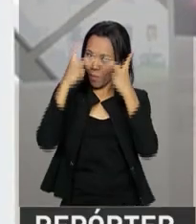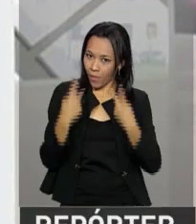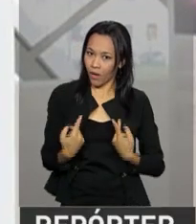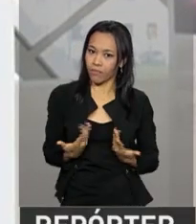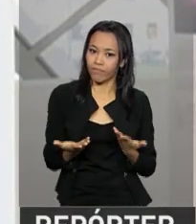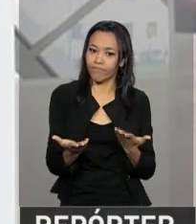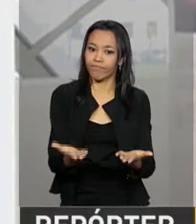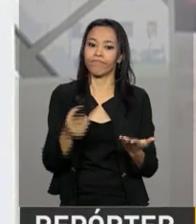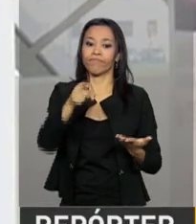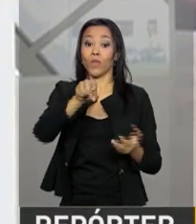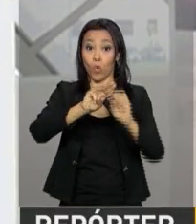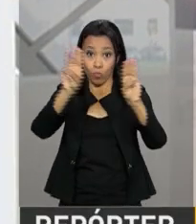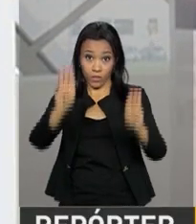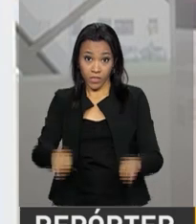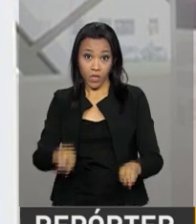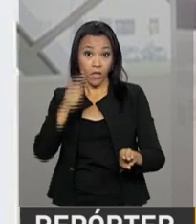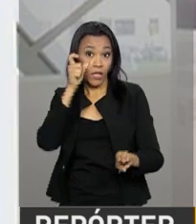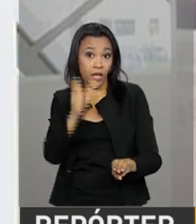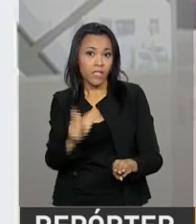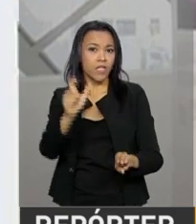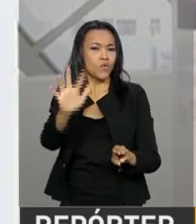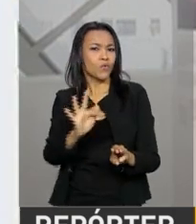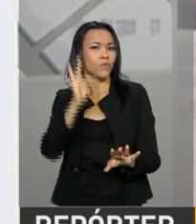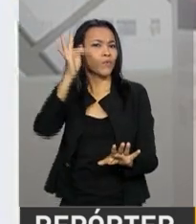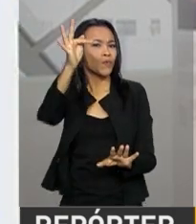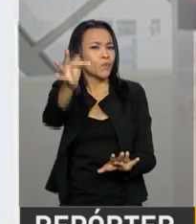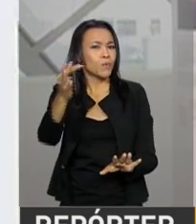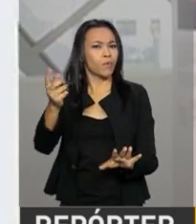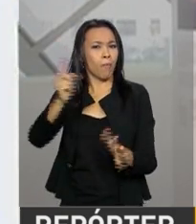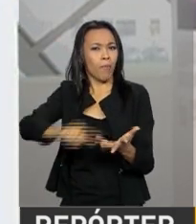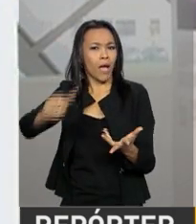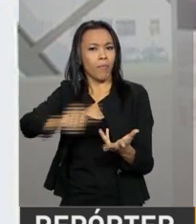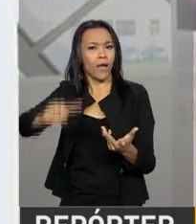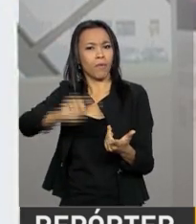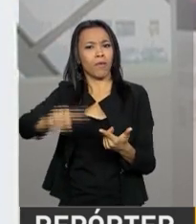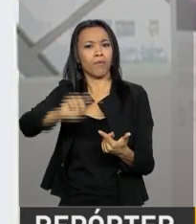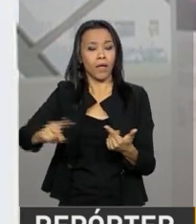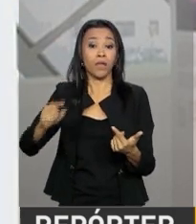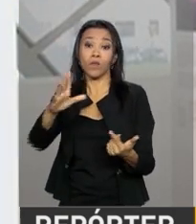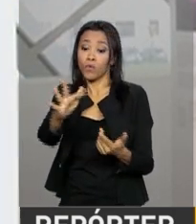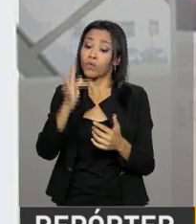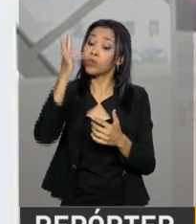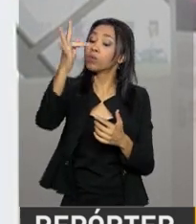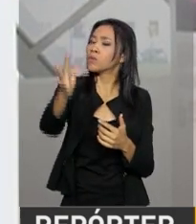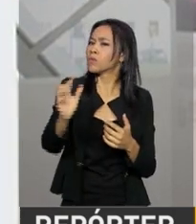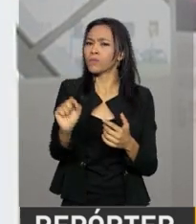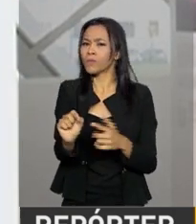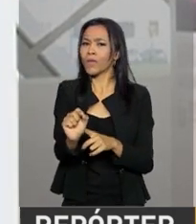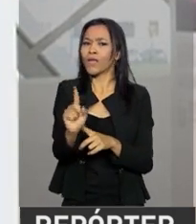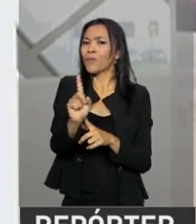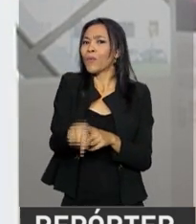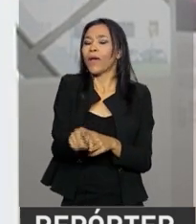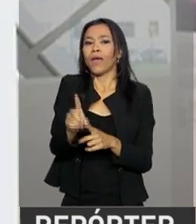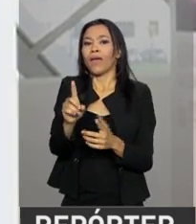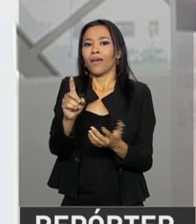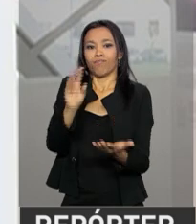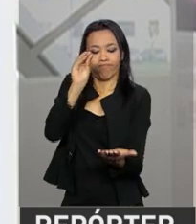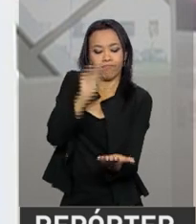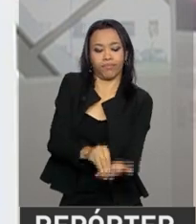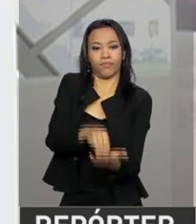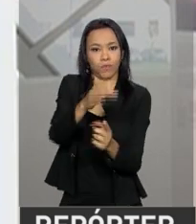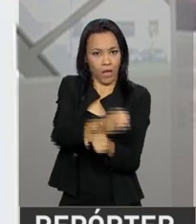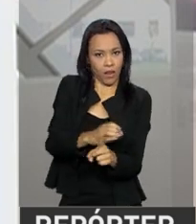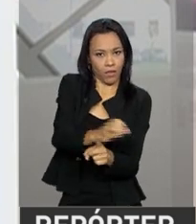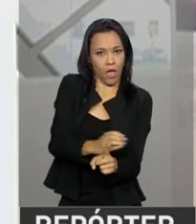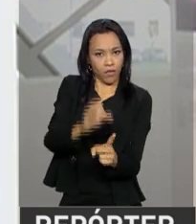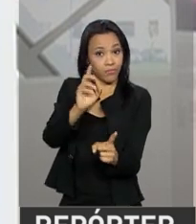Museu do Amanhã está sempre interessado em discutir futuros possíveis, mas no sentido de que o futuro não é uma data fixa no calendário, mas